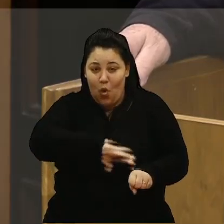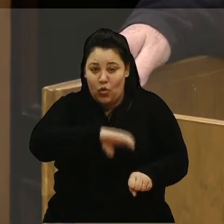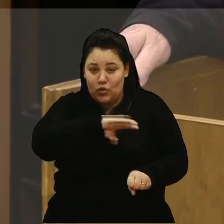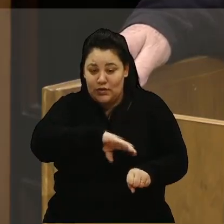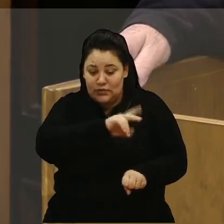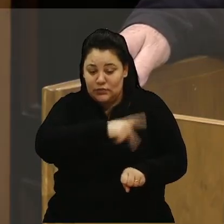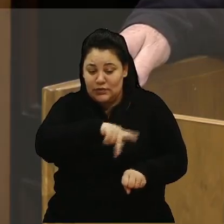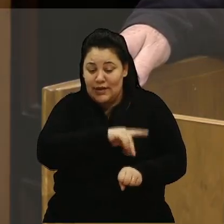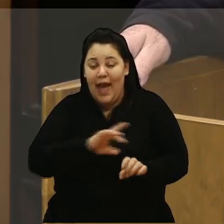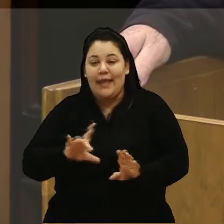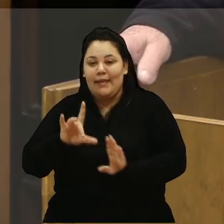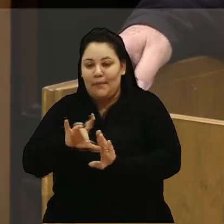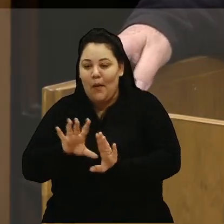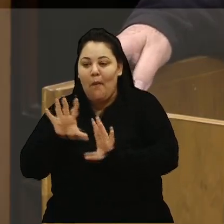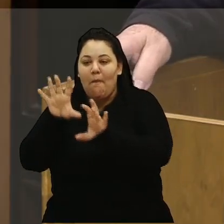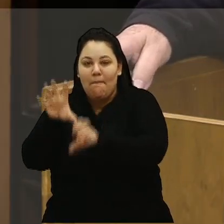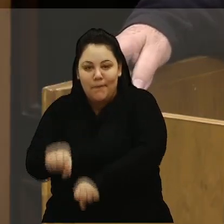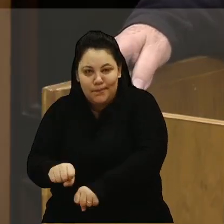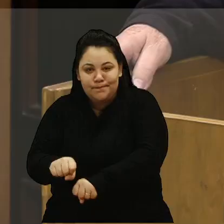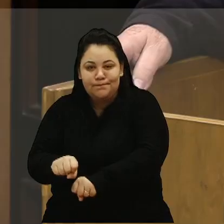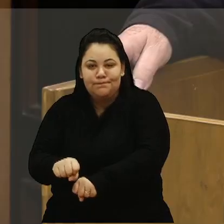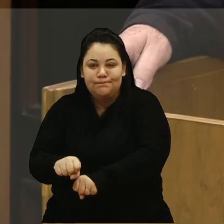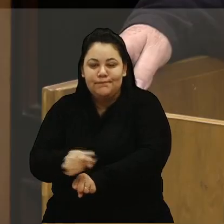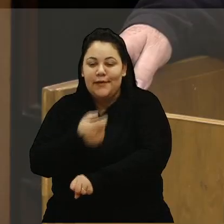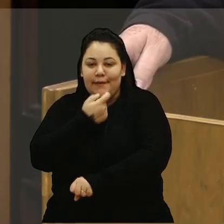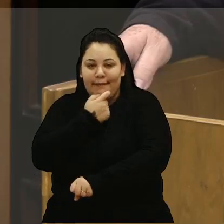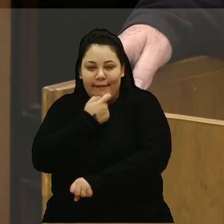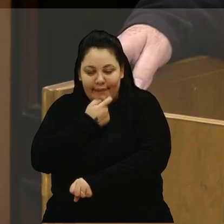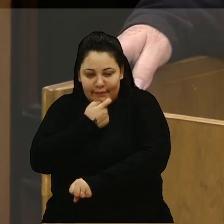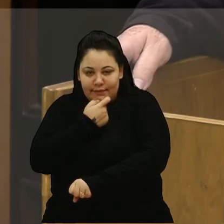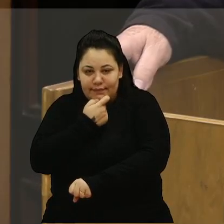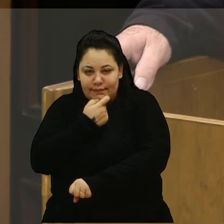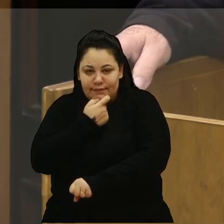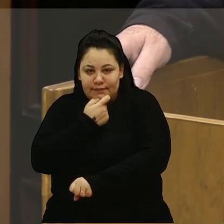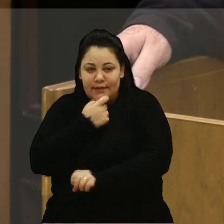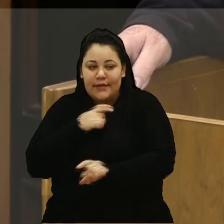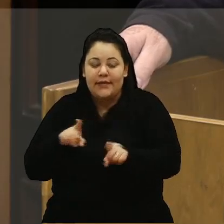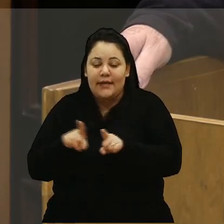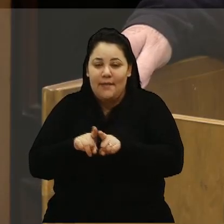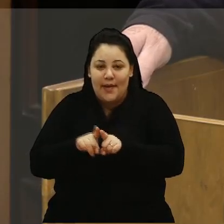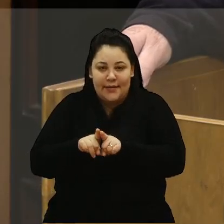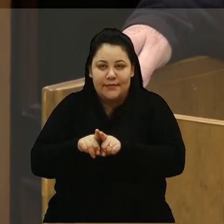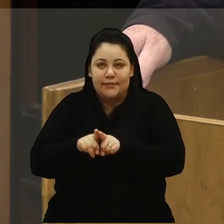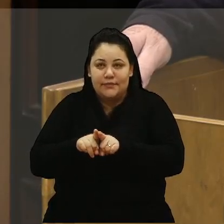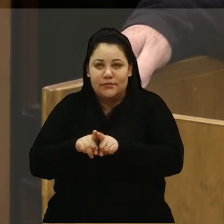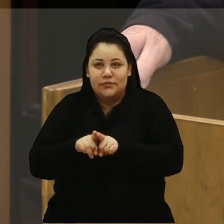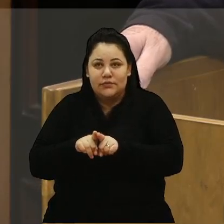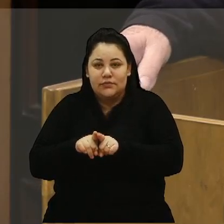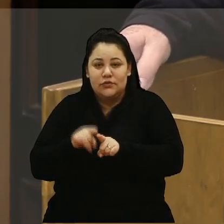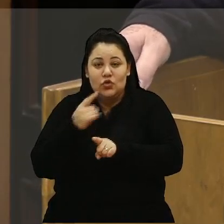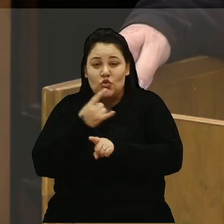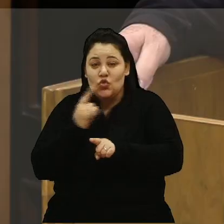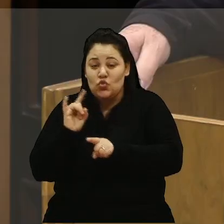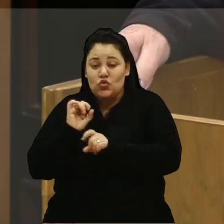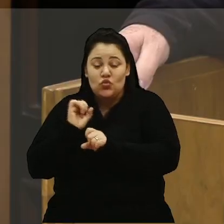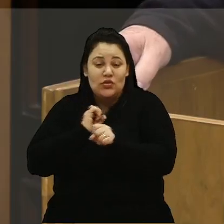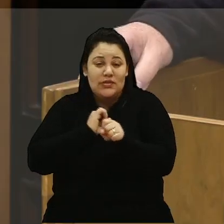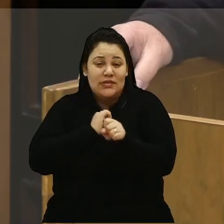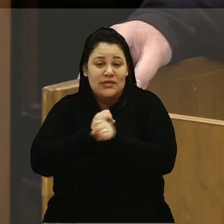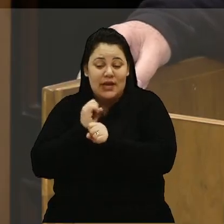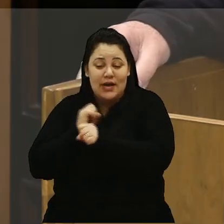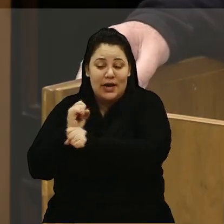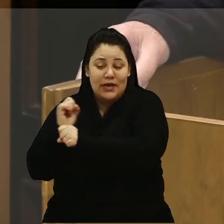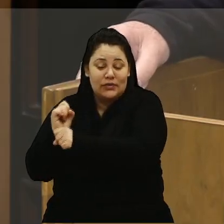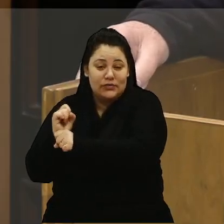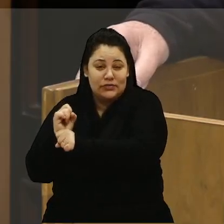posteriormente a dominação inglesa, né? E nas últimas décadas, a